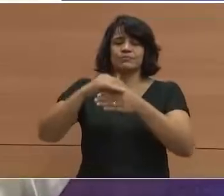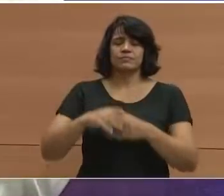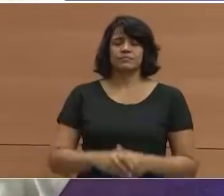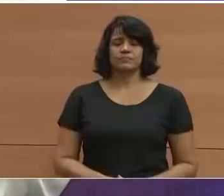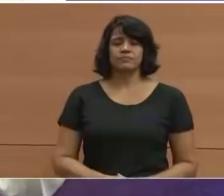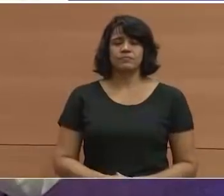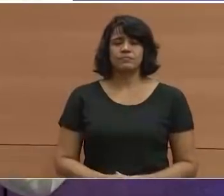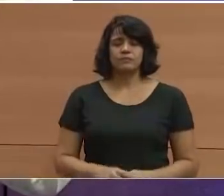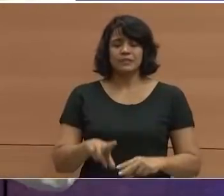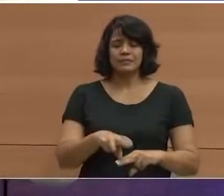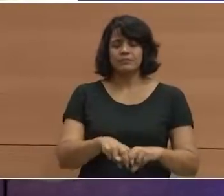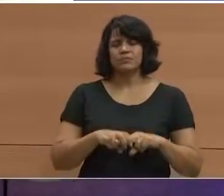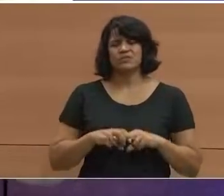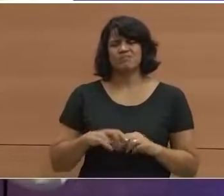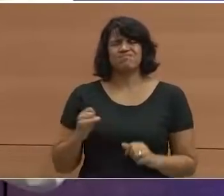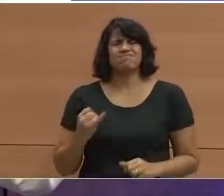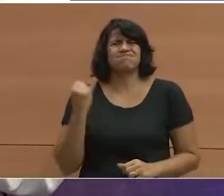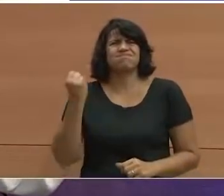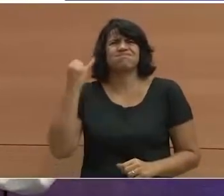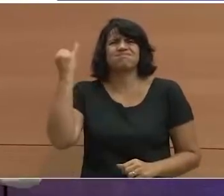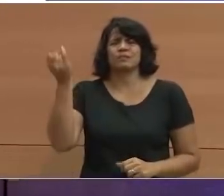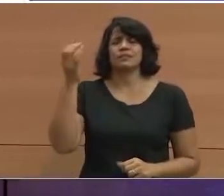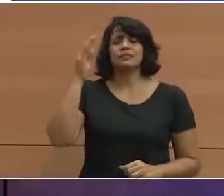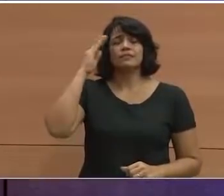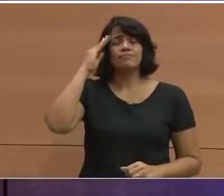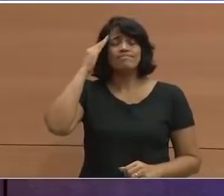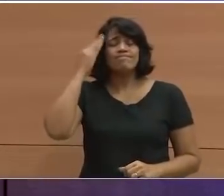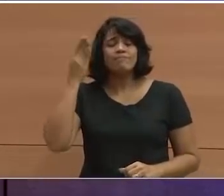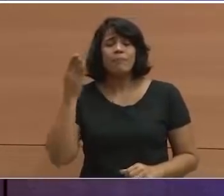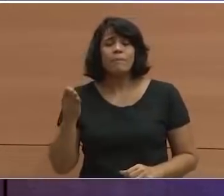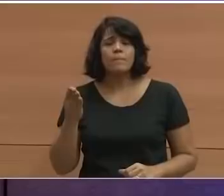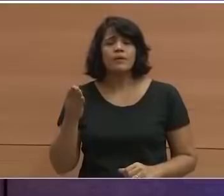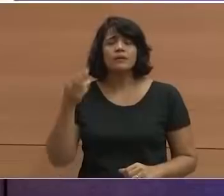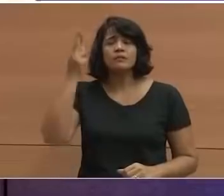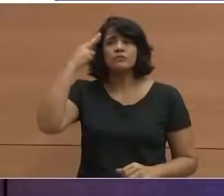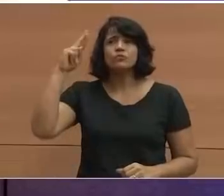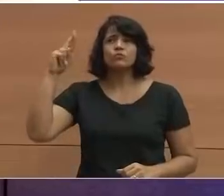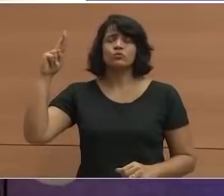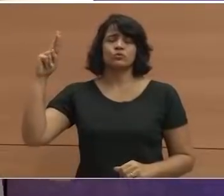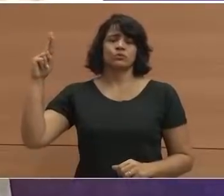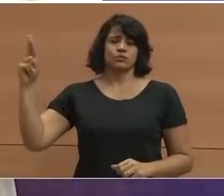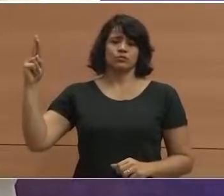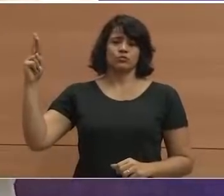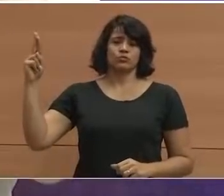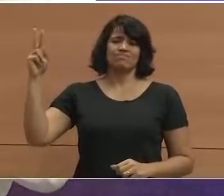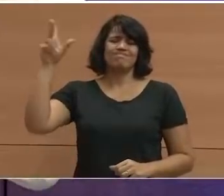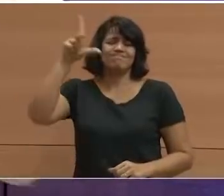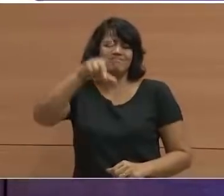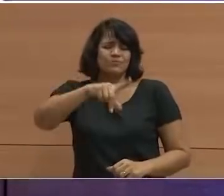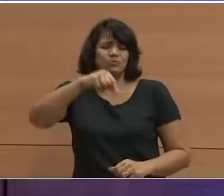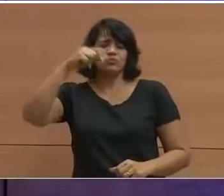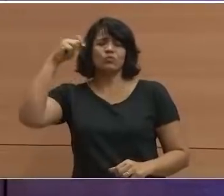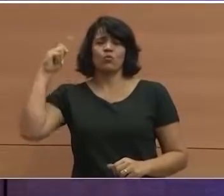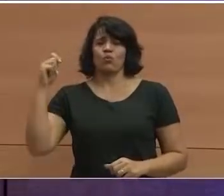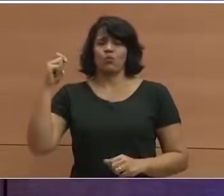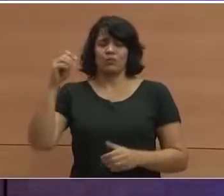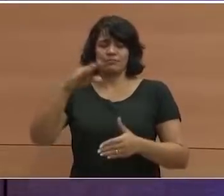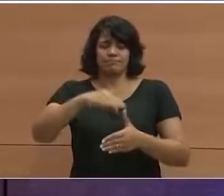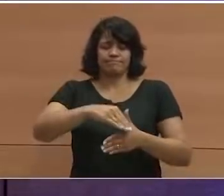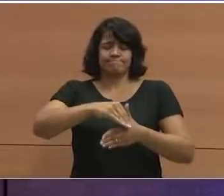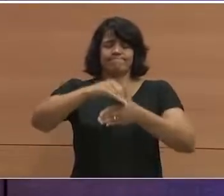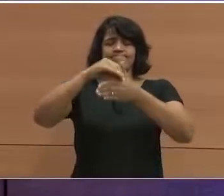por isso é importante nós sabermos, irmãos, que o Senhor, quando Ele usa, por exemplo, se Ele usa